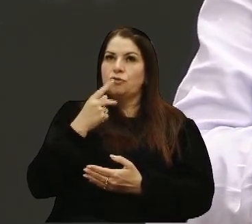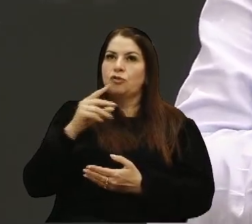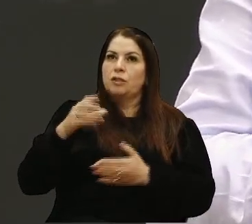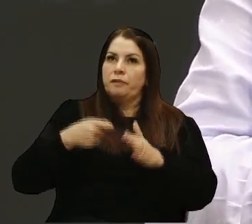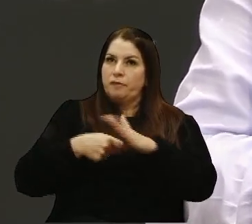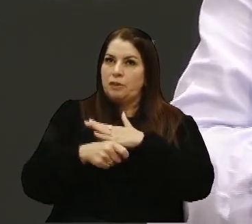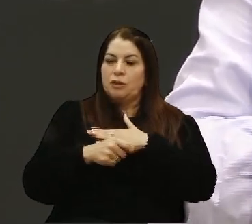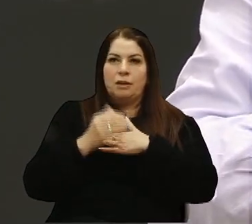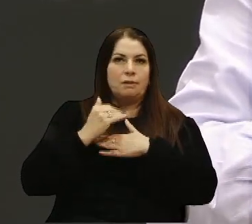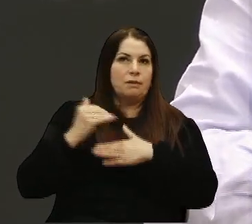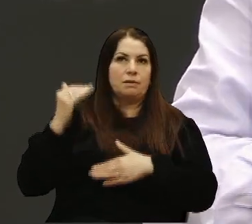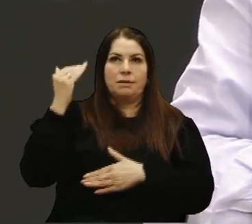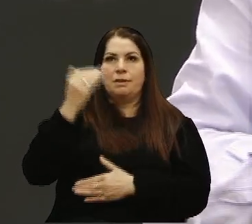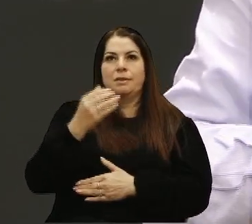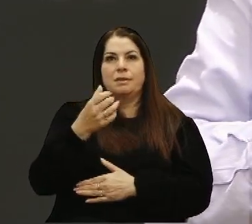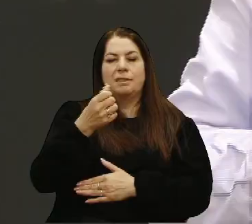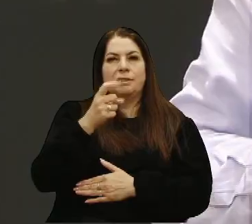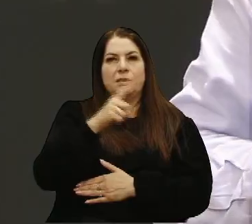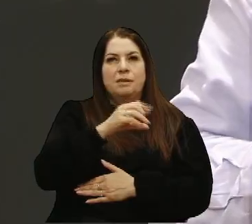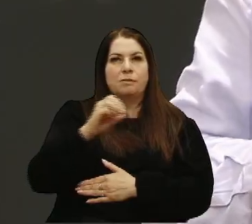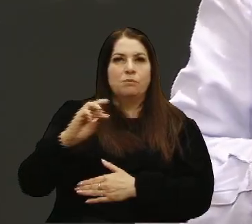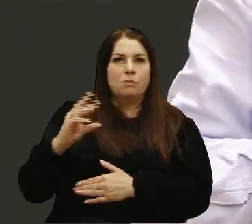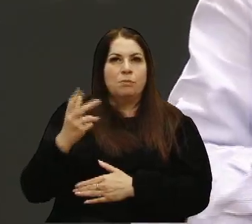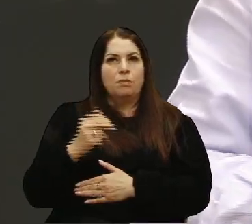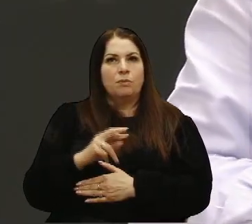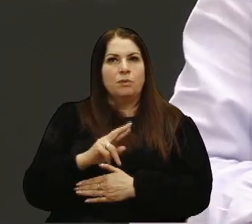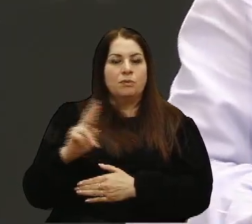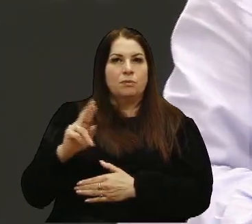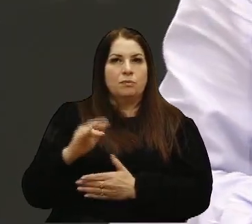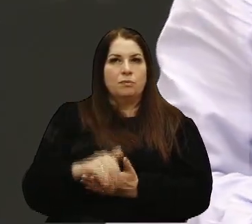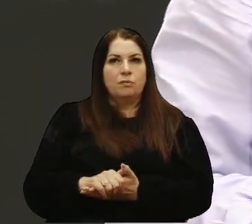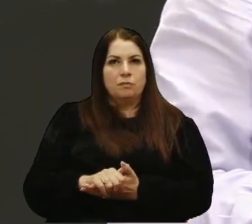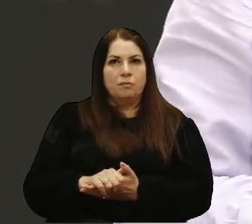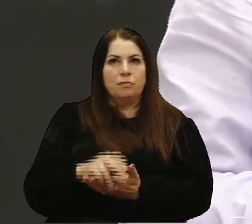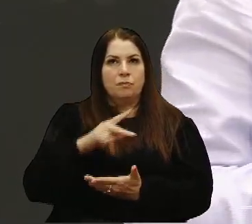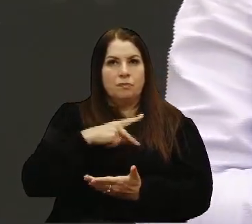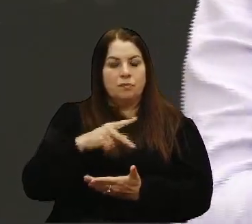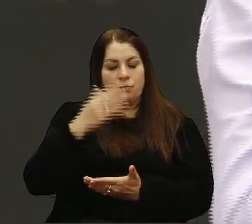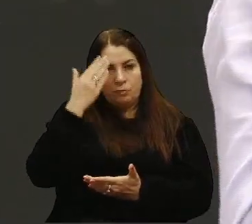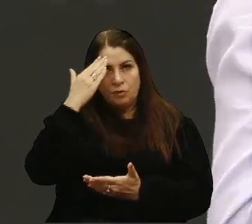investimento superior a 100 milhões de reais, presidente. Muito obrigado.